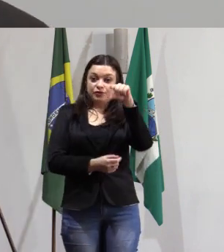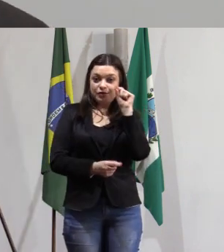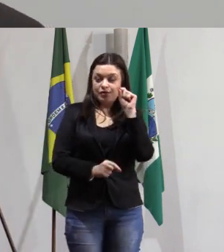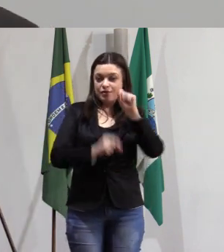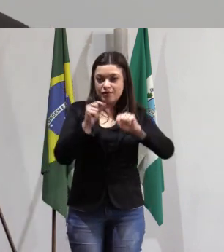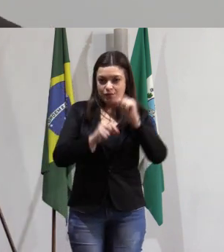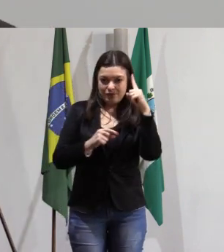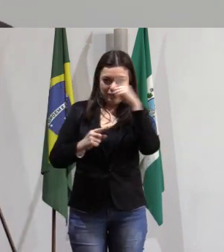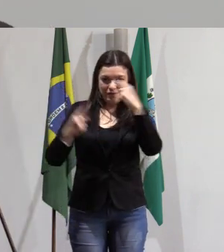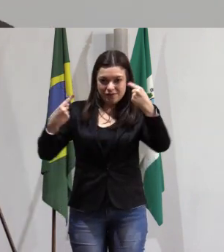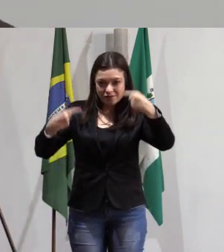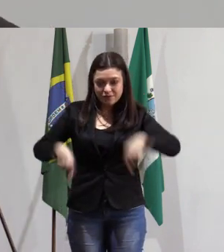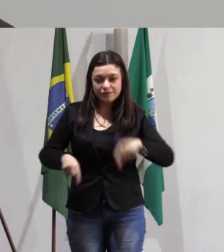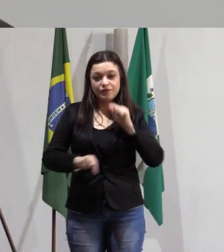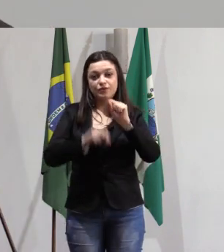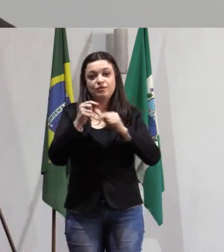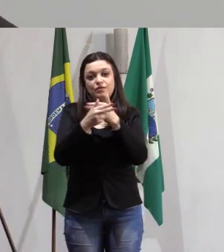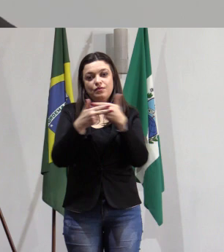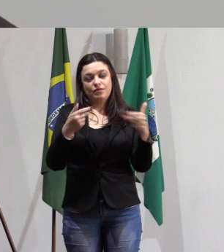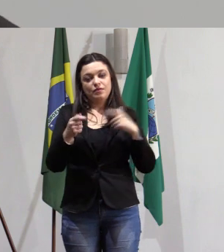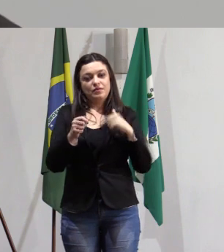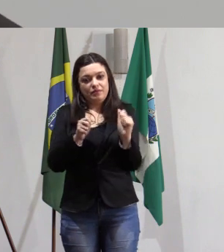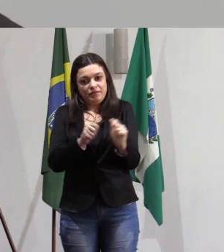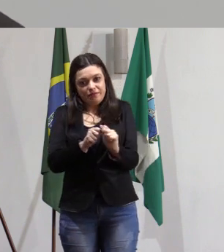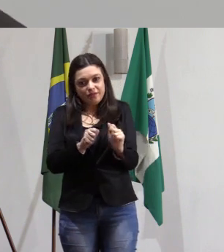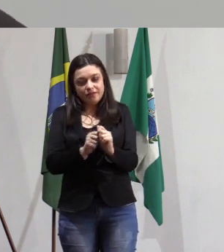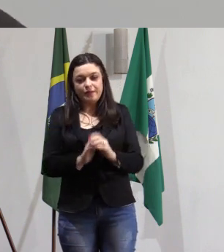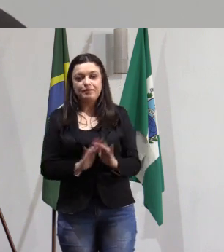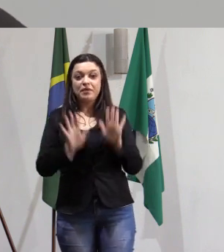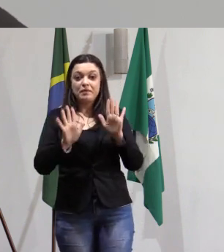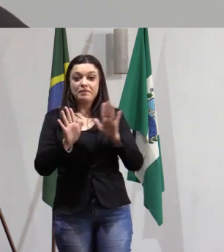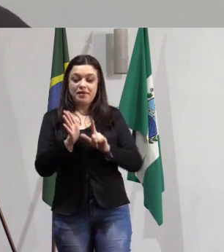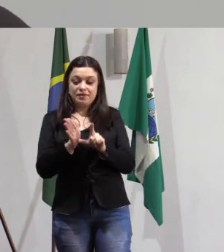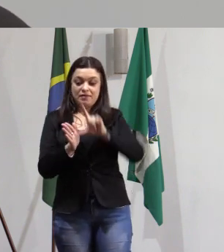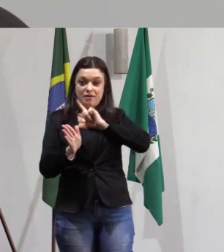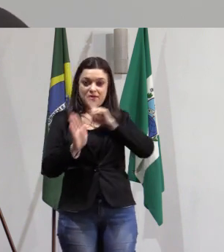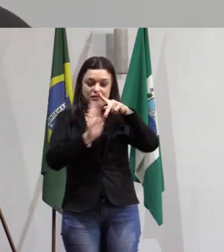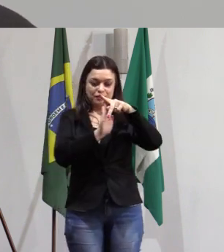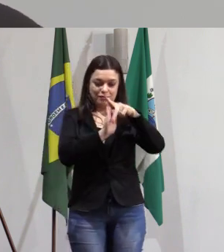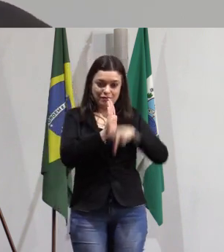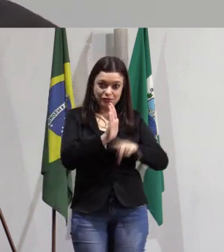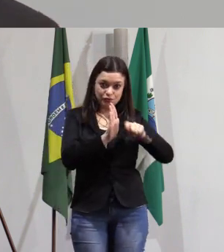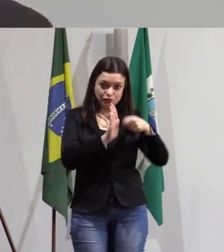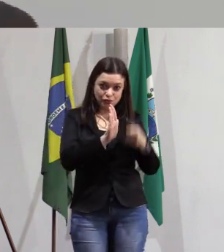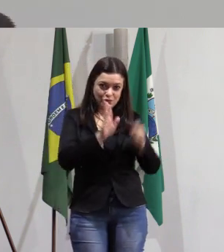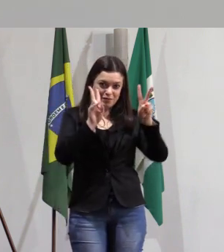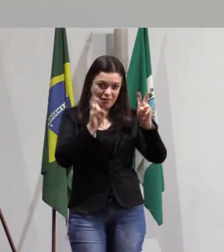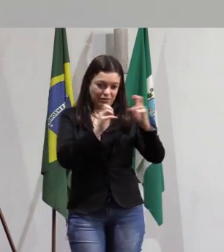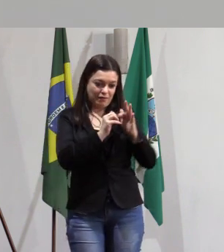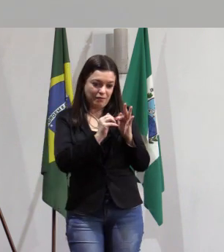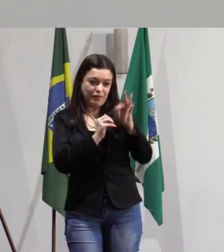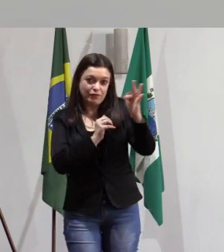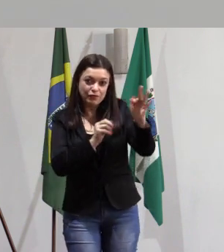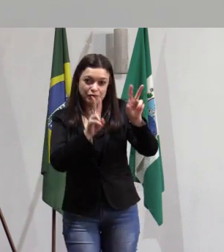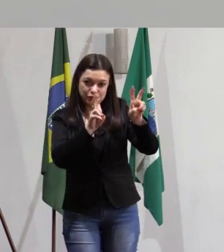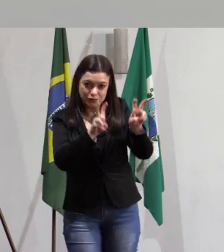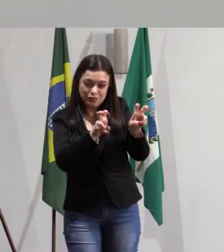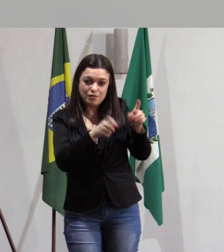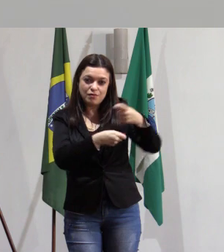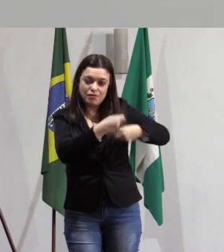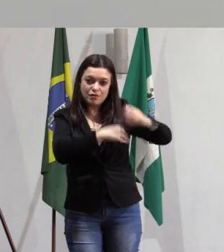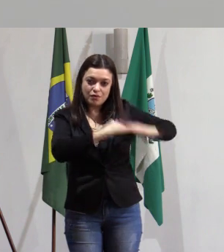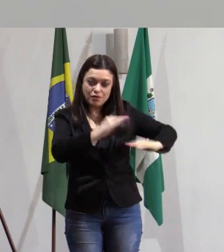é necessário dizer que antes do Futures, precisamos olhar o presente das universidades, porque o presente das universidades